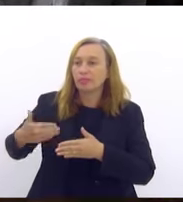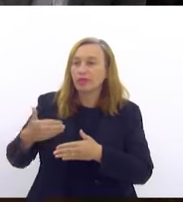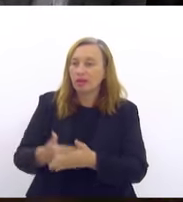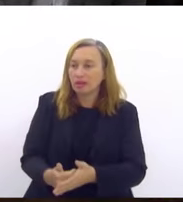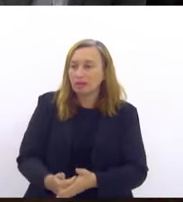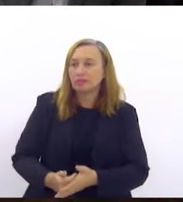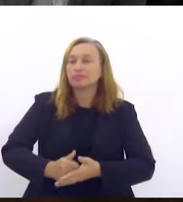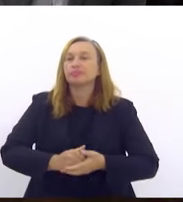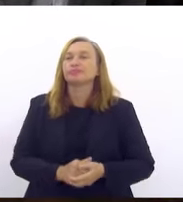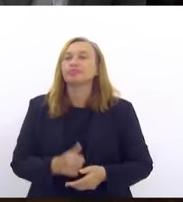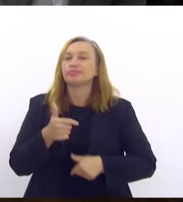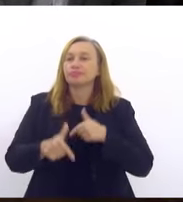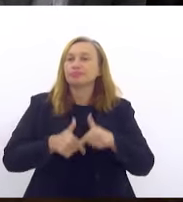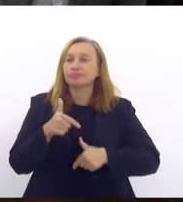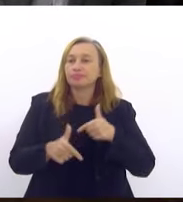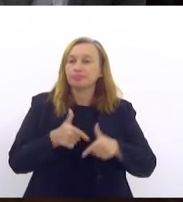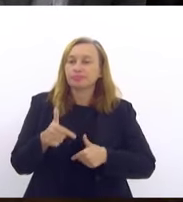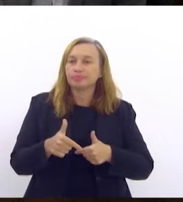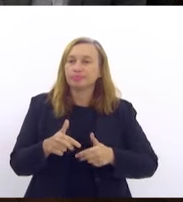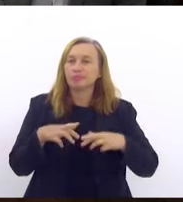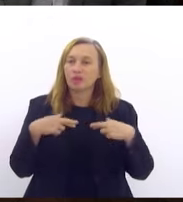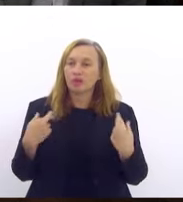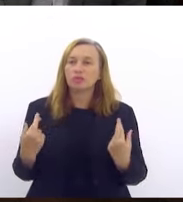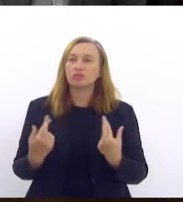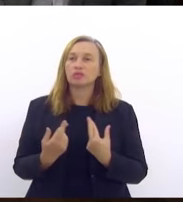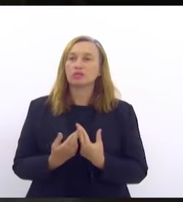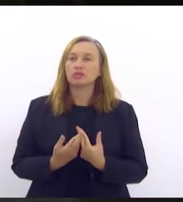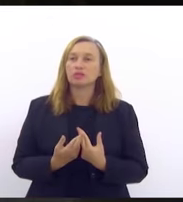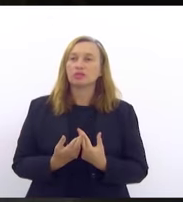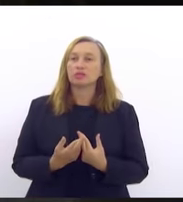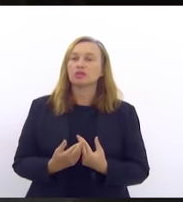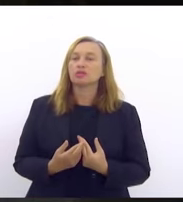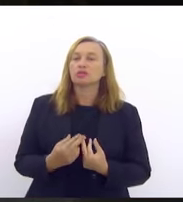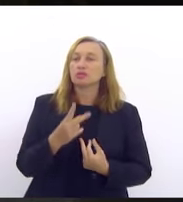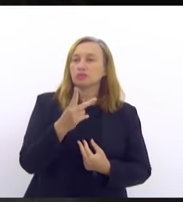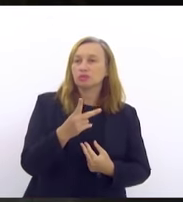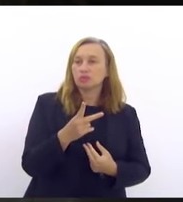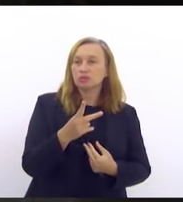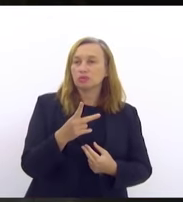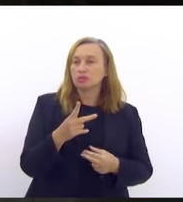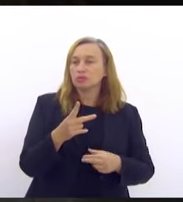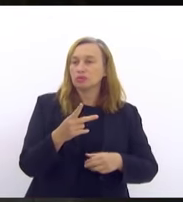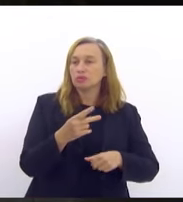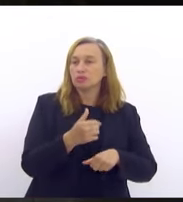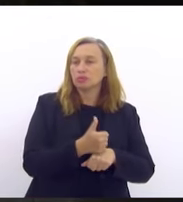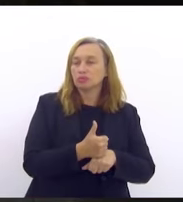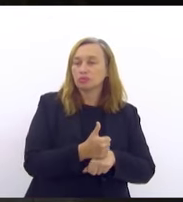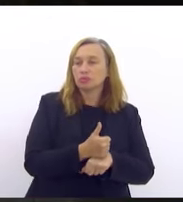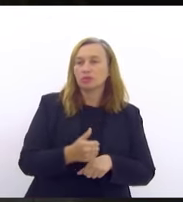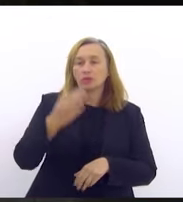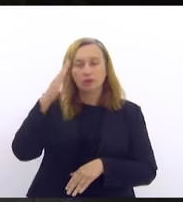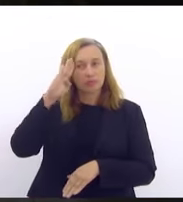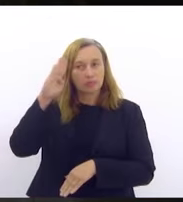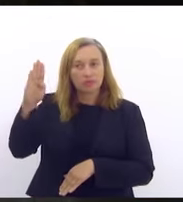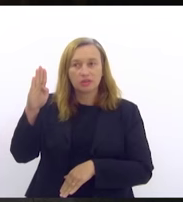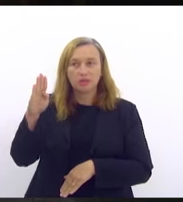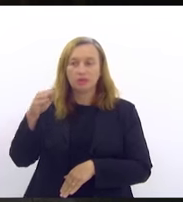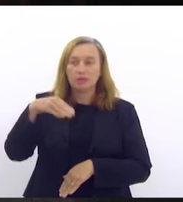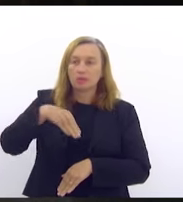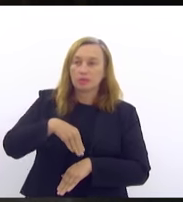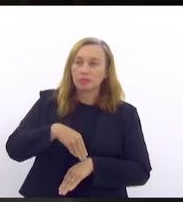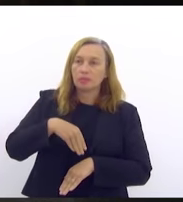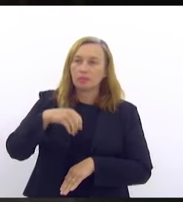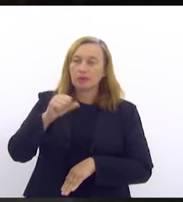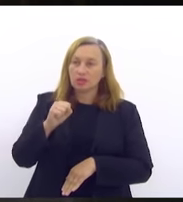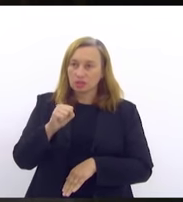exitosa carreira reunir duas funções fundamentais a função do magistrado que